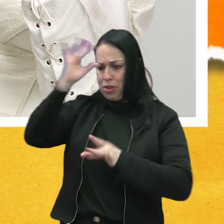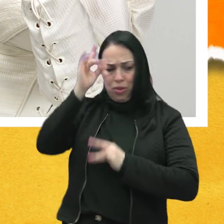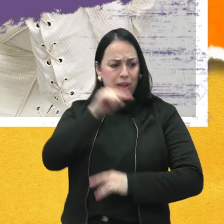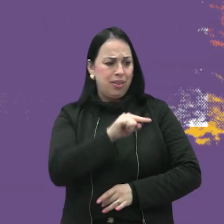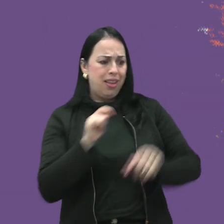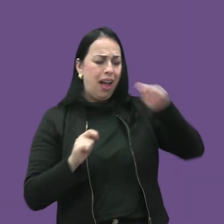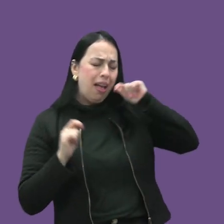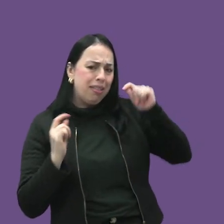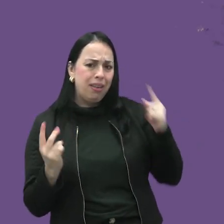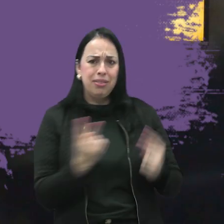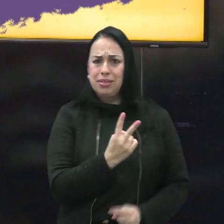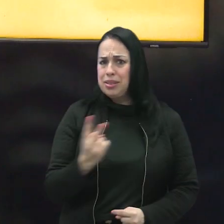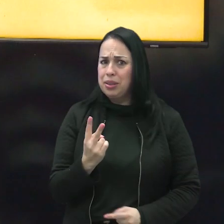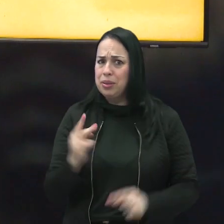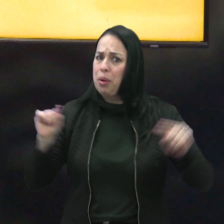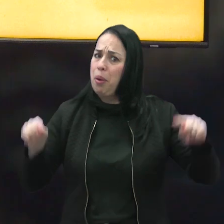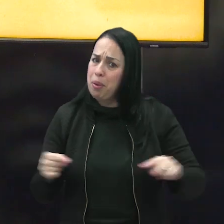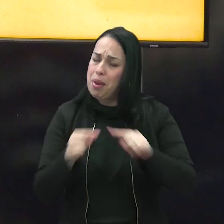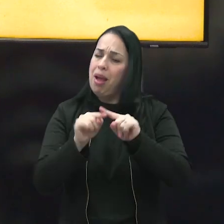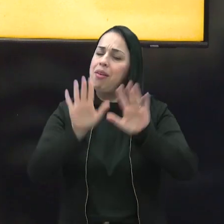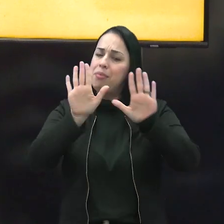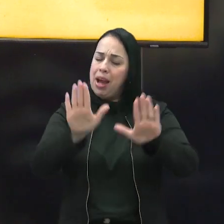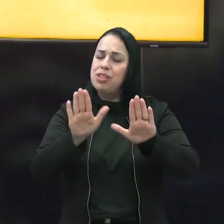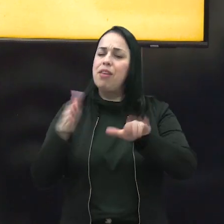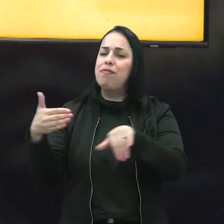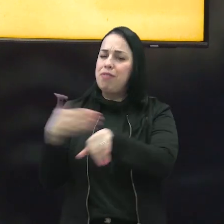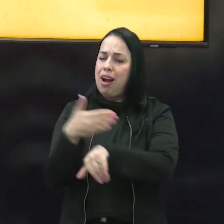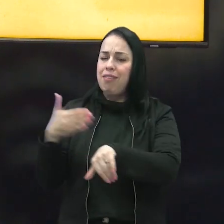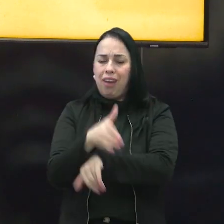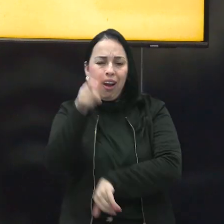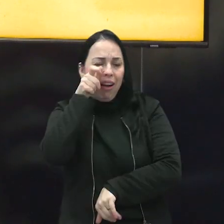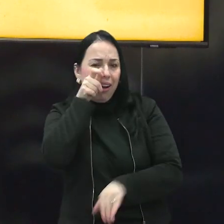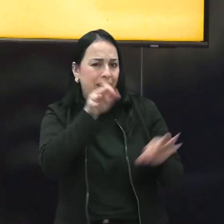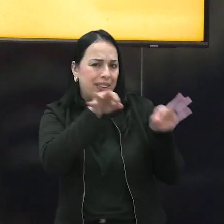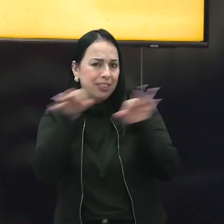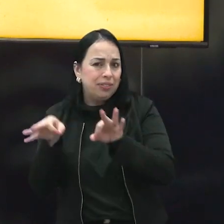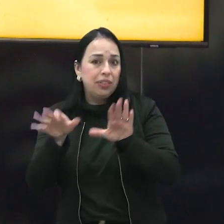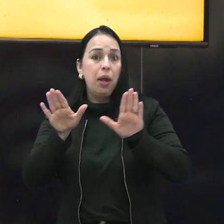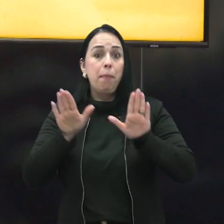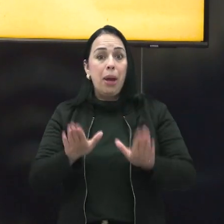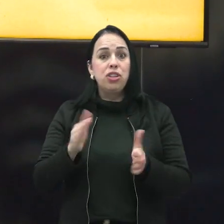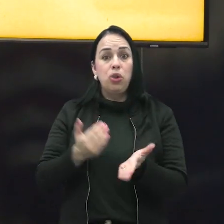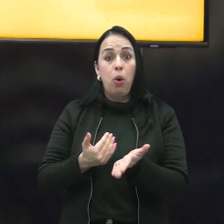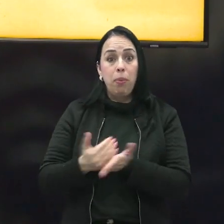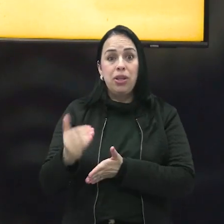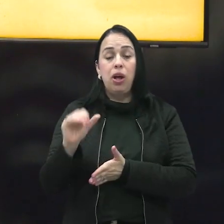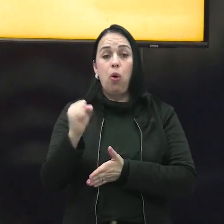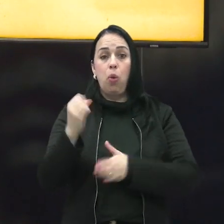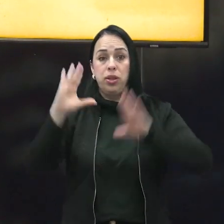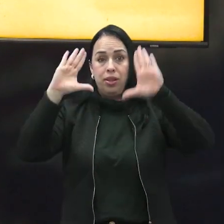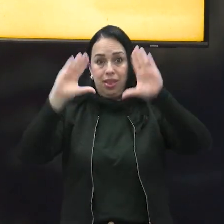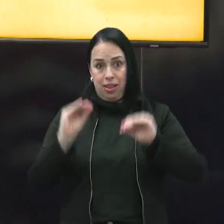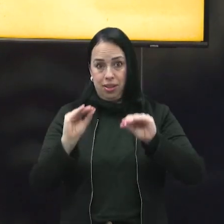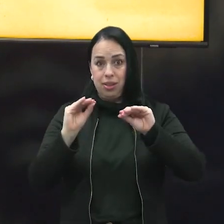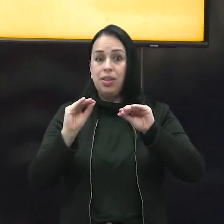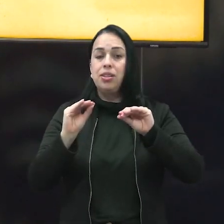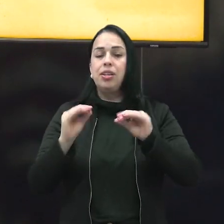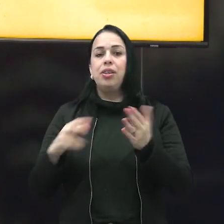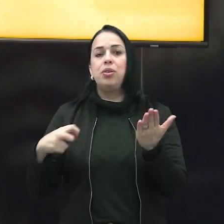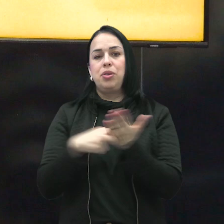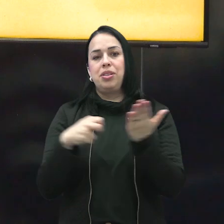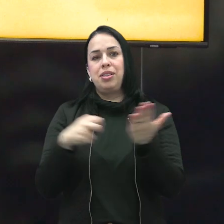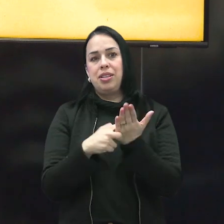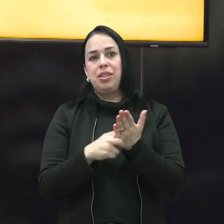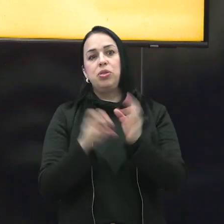e como elas se conversam durante toda a peça? Aí é muito spoiler, então eu convido você a conferir. Mas o espetáculo começa às 8 horas da